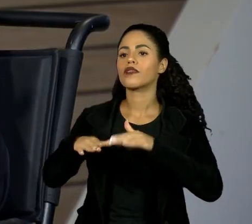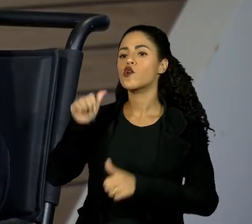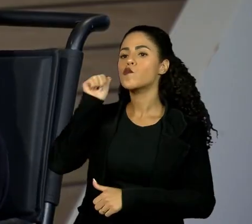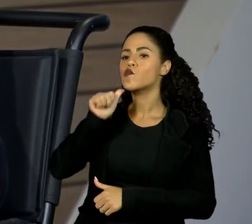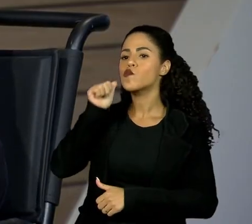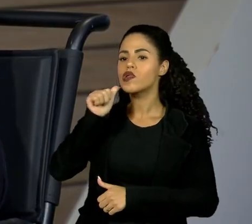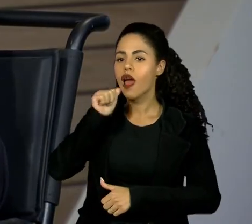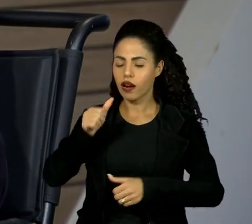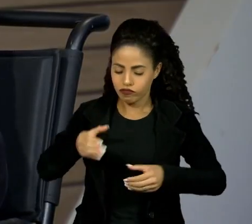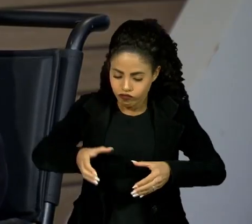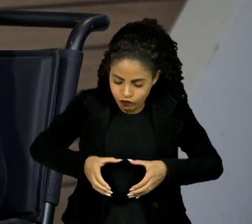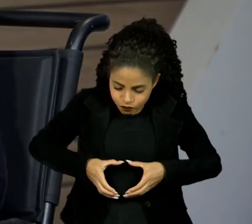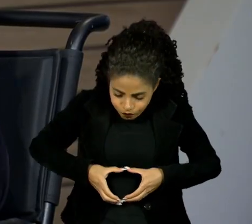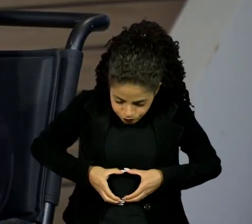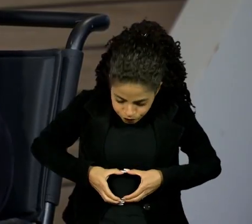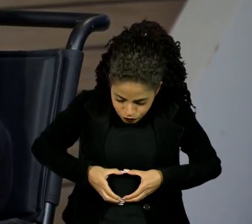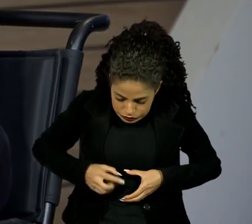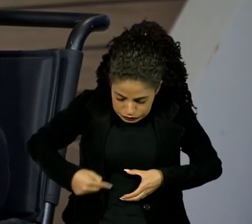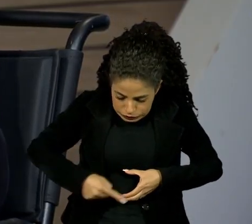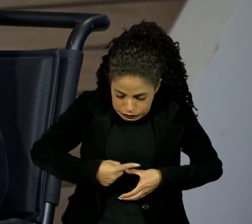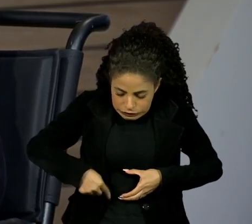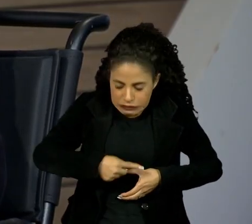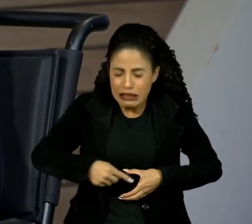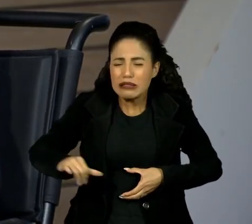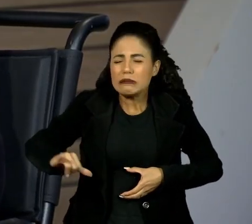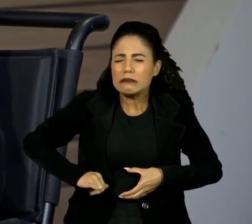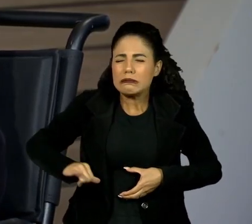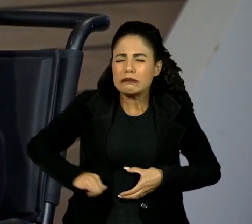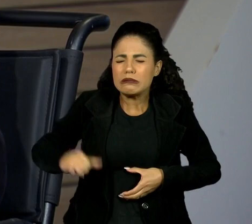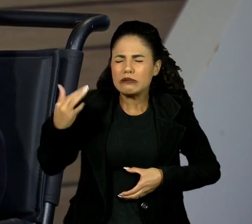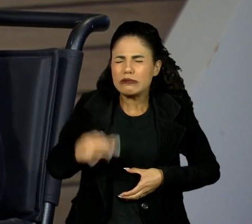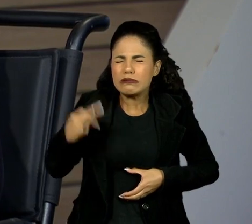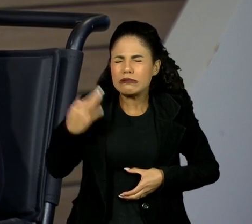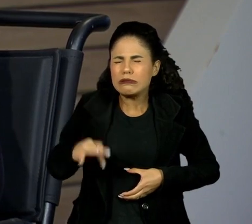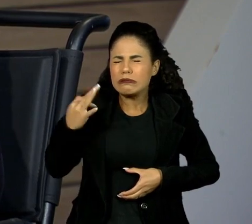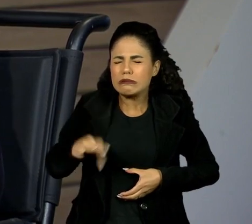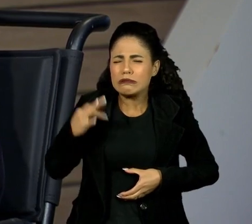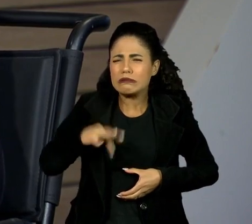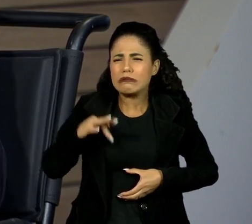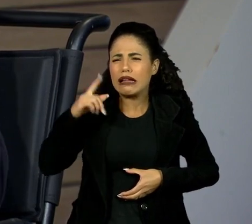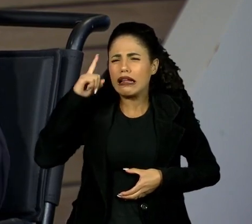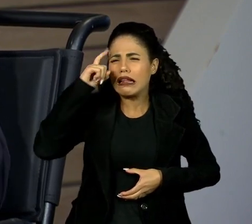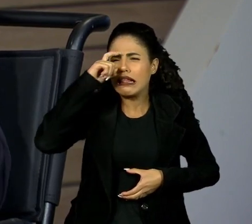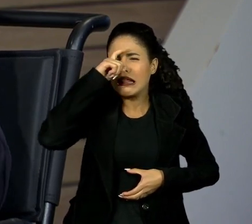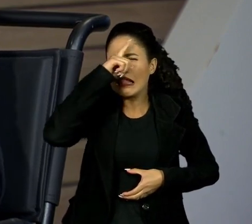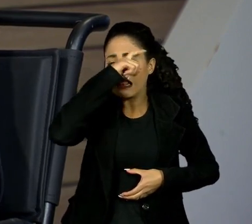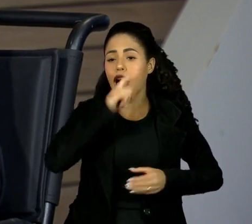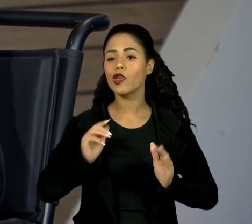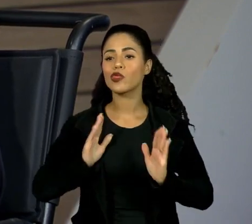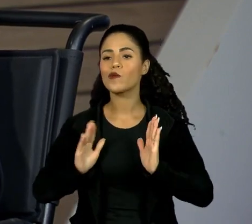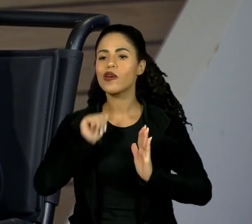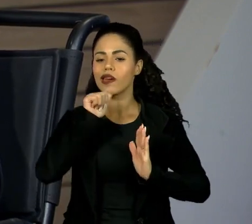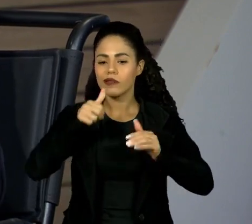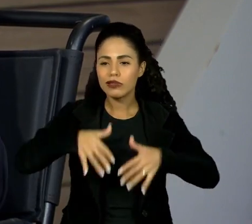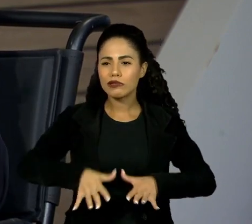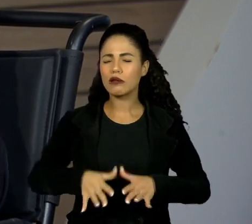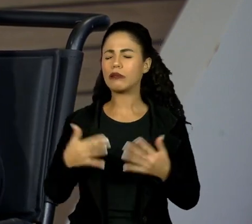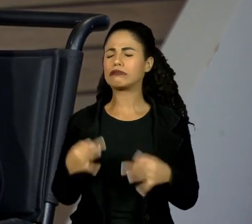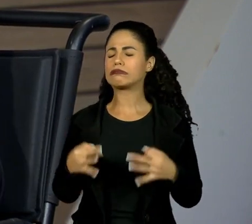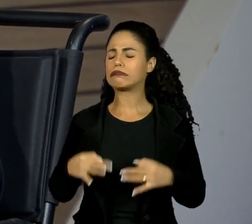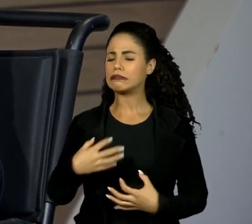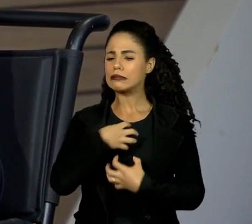endometriose, ela pode, se tiver indicação, tem um sofrimento muitas vezes por diminuição de qualidade de vida, ela pode fazer uma cirurgia